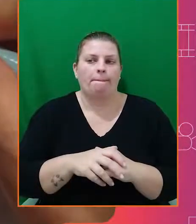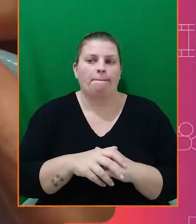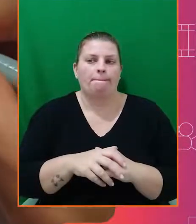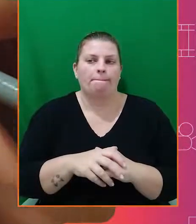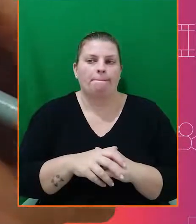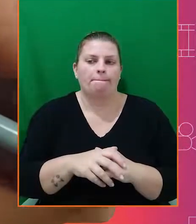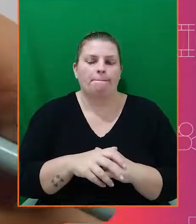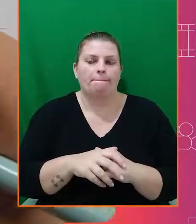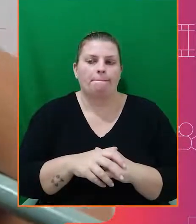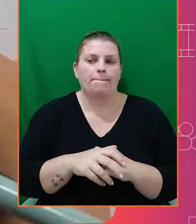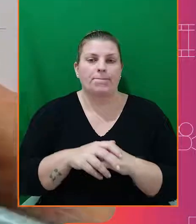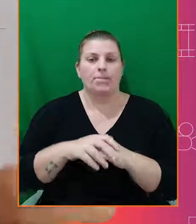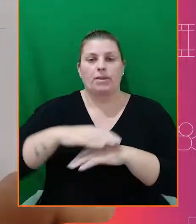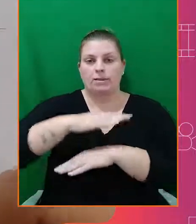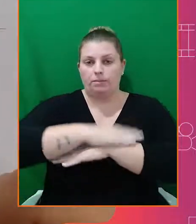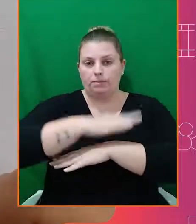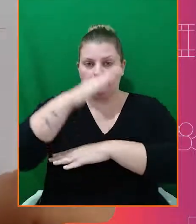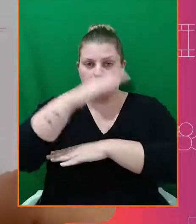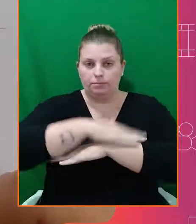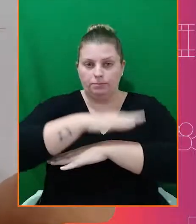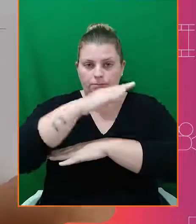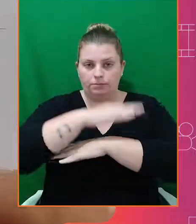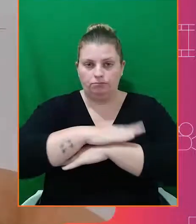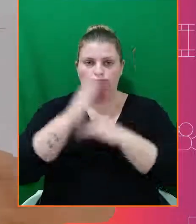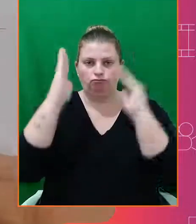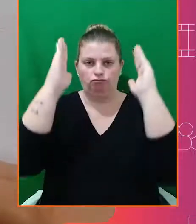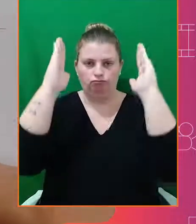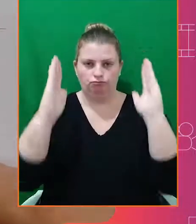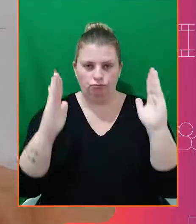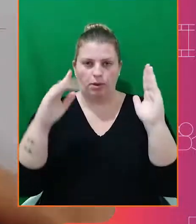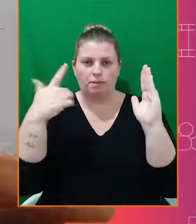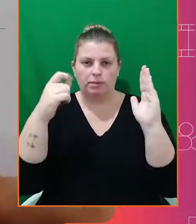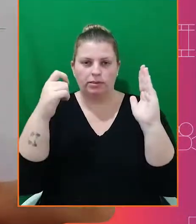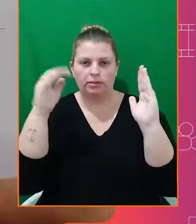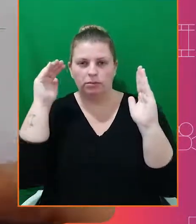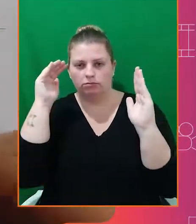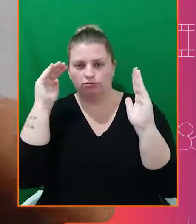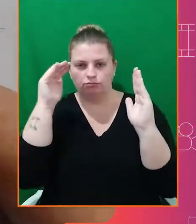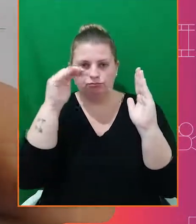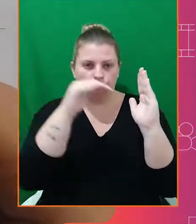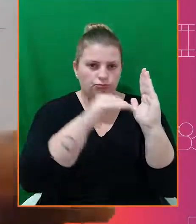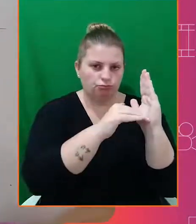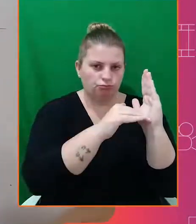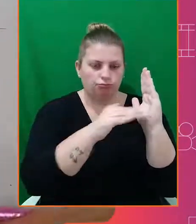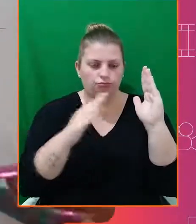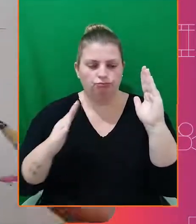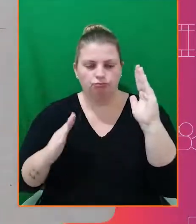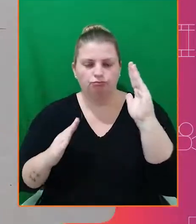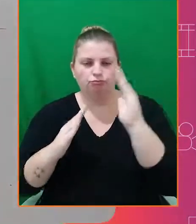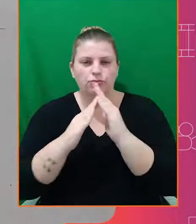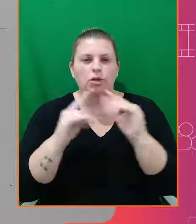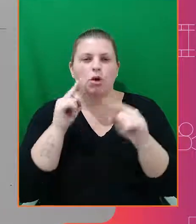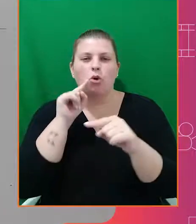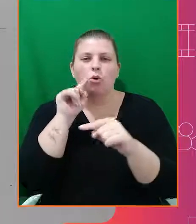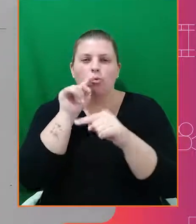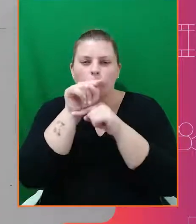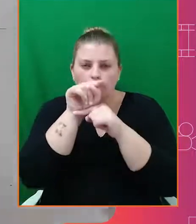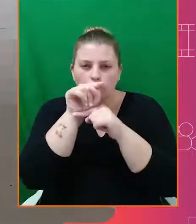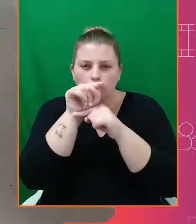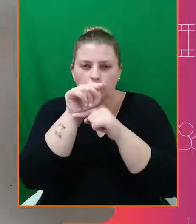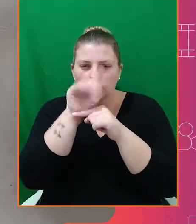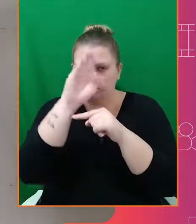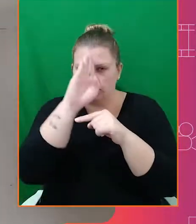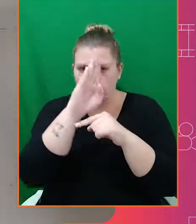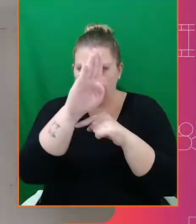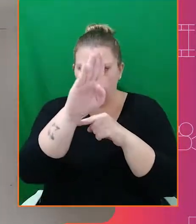janela eu preciso puxar em direção ao ponto de fuga para dar a sensação de profundidade. Vamos imaginar